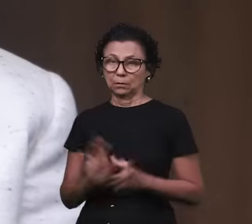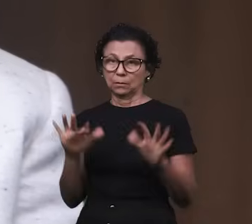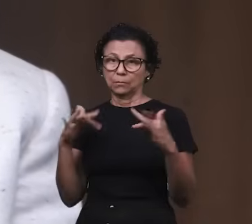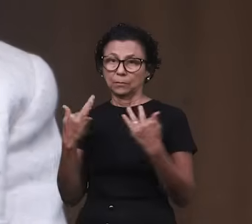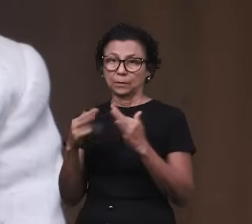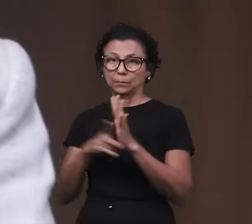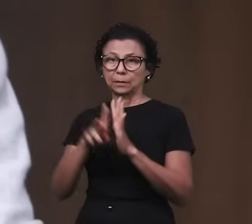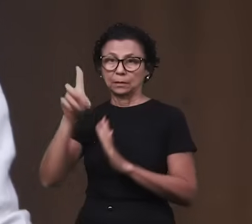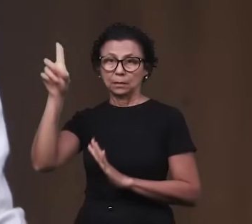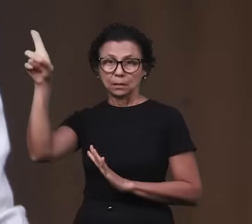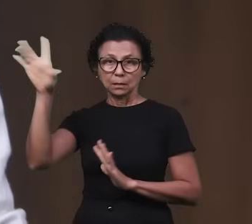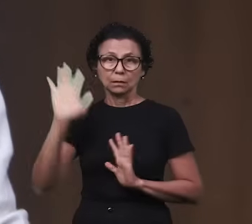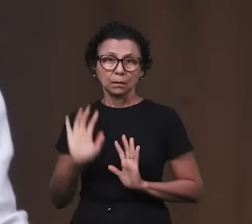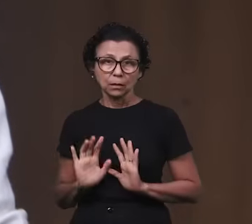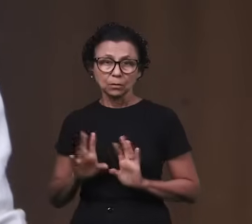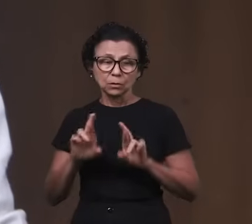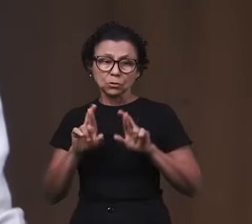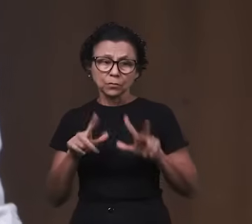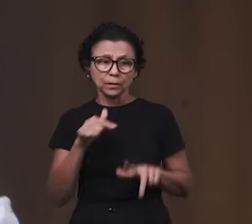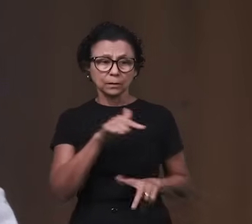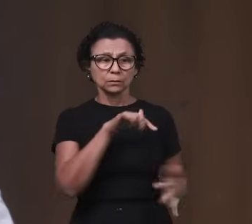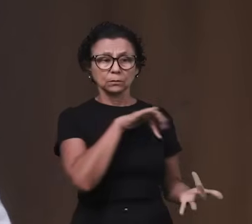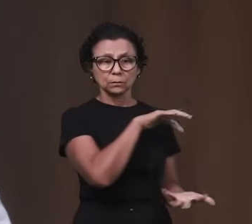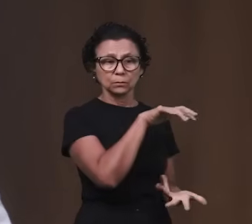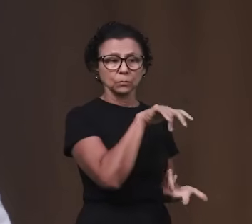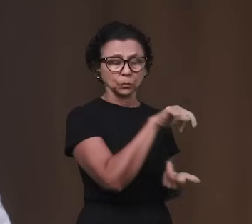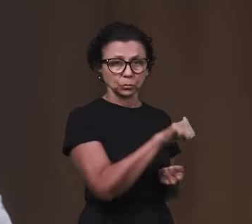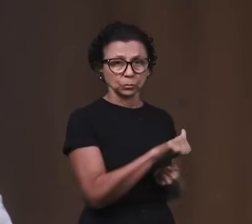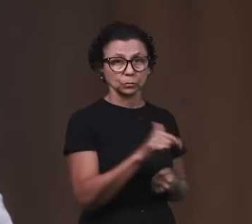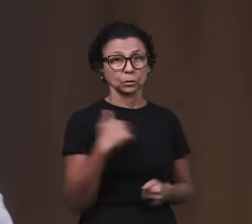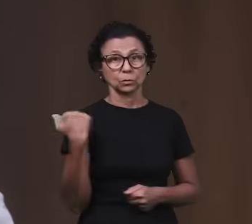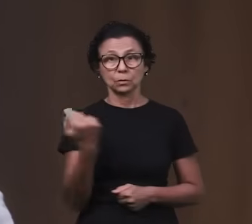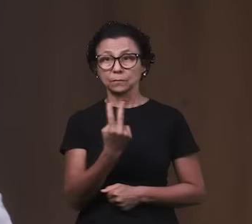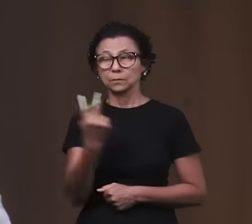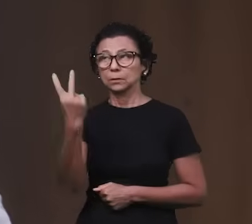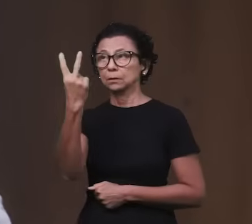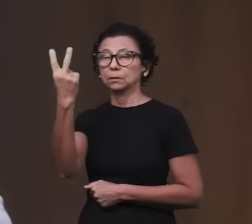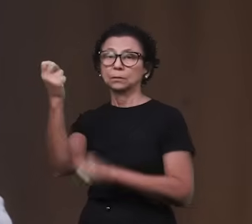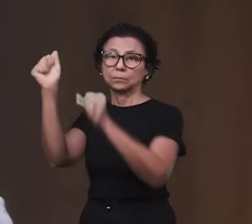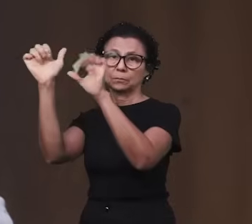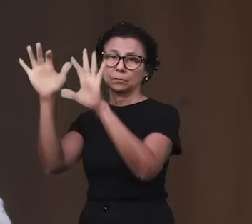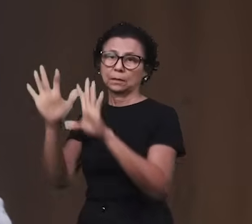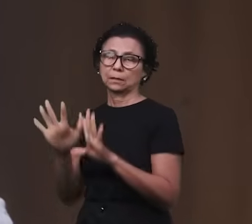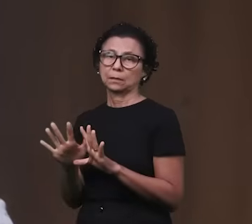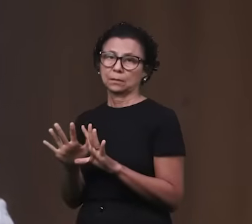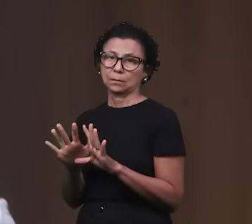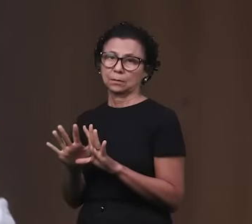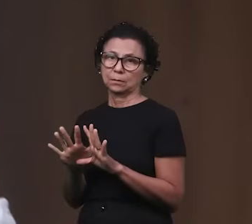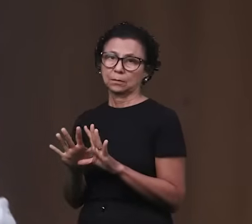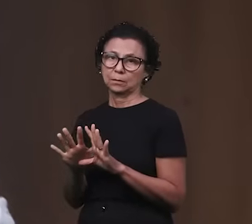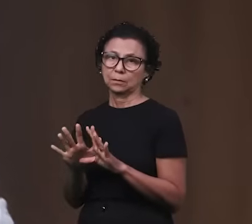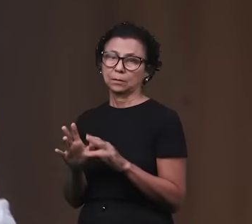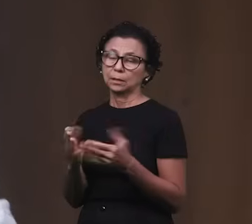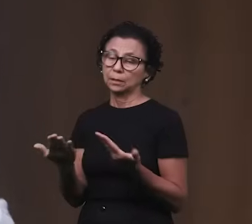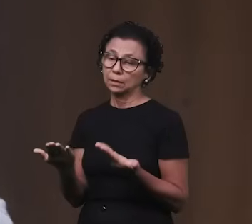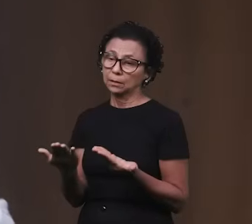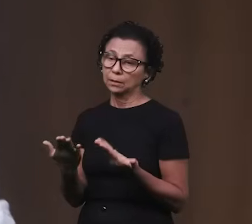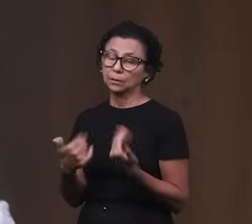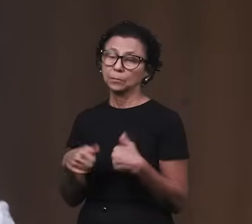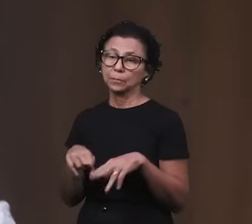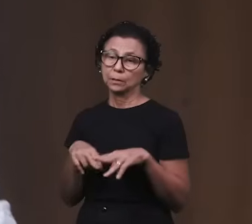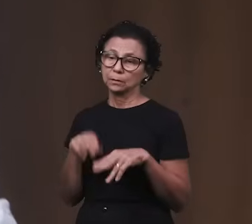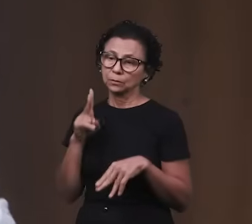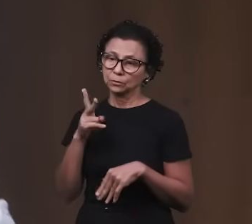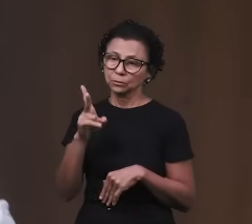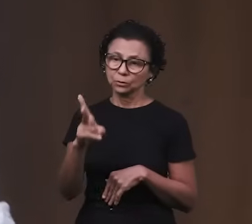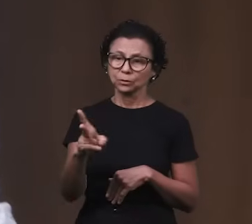nos unindo mais. Porque nós estamos valorizando essa bênção. E para que isso continue até a